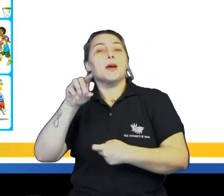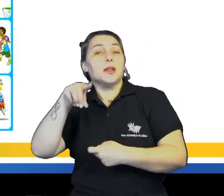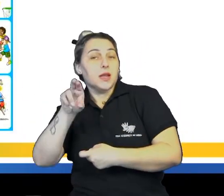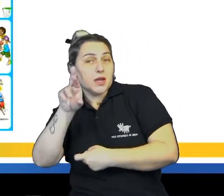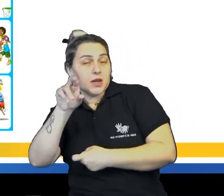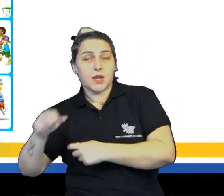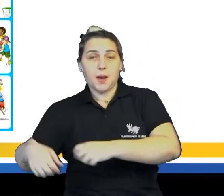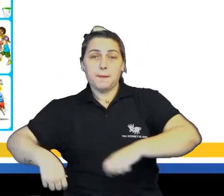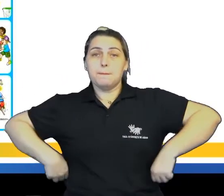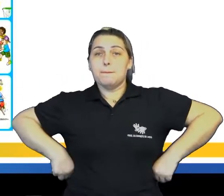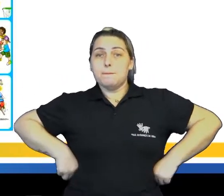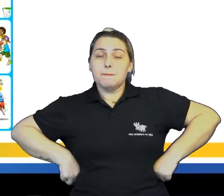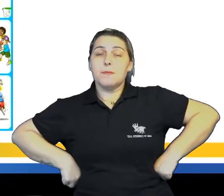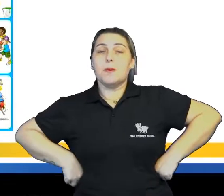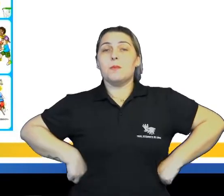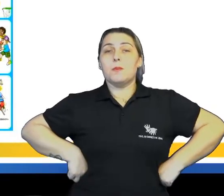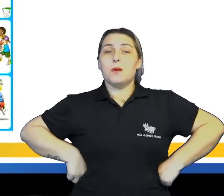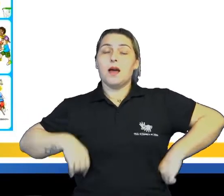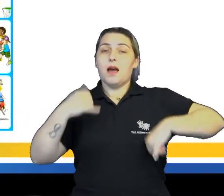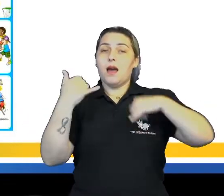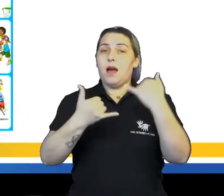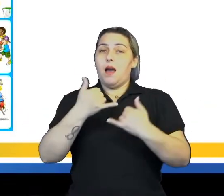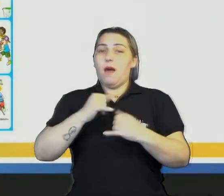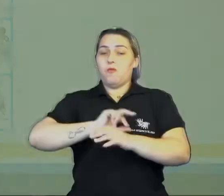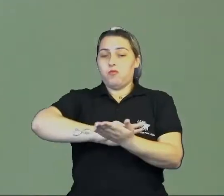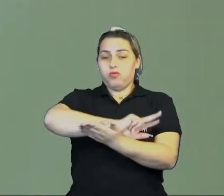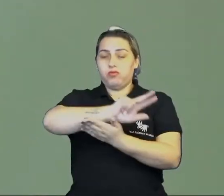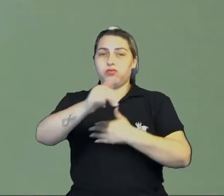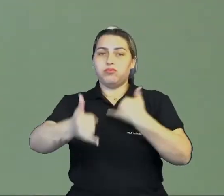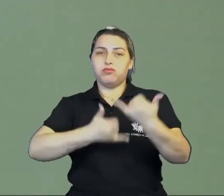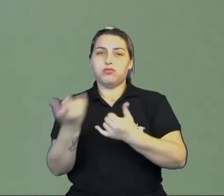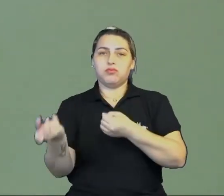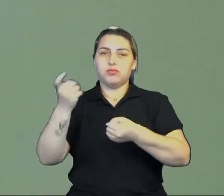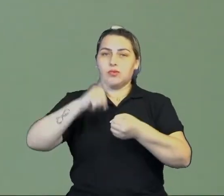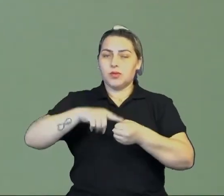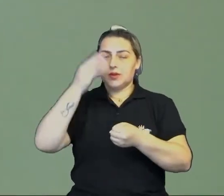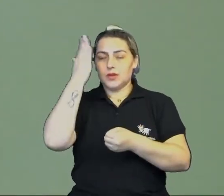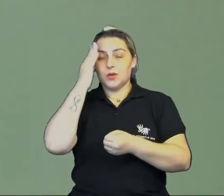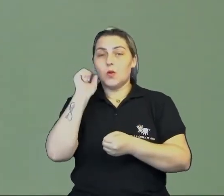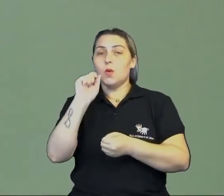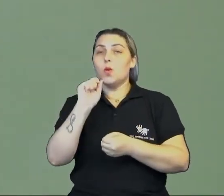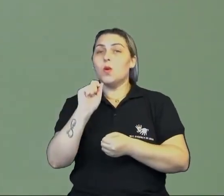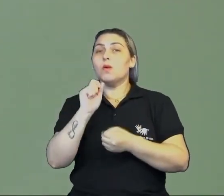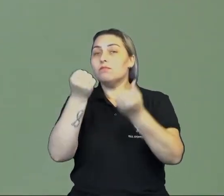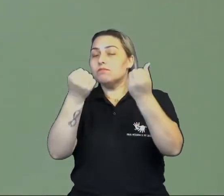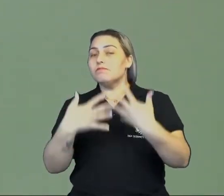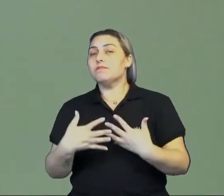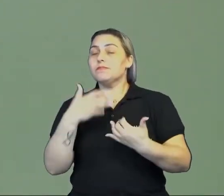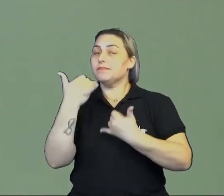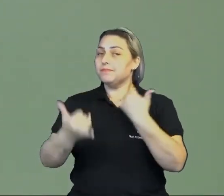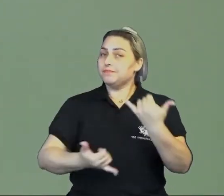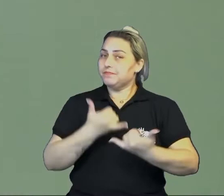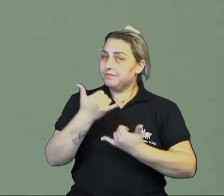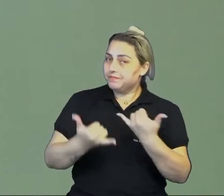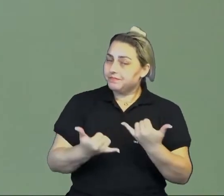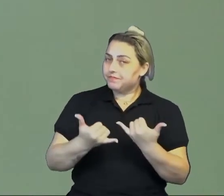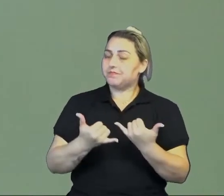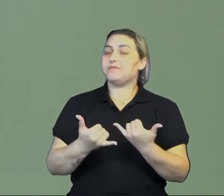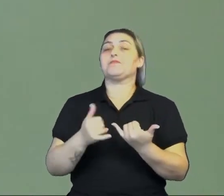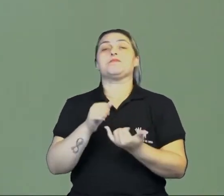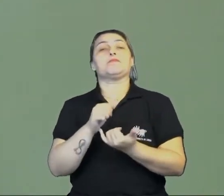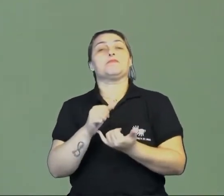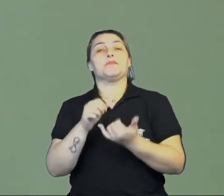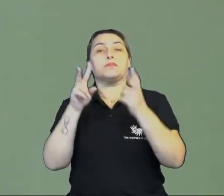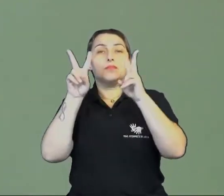corda, bambolê. Quanta brincadeira! Então, volta aqui e vamos entender exatamente o que foi que eu quis dizer. Brincadeira é